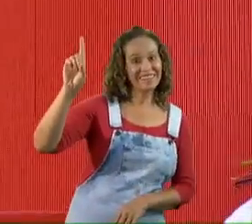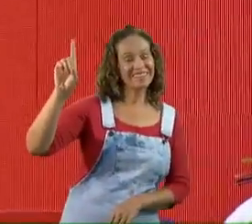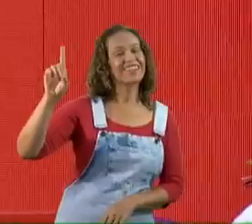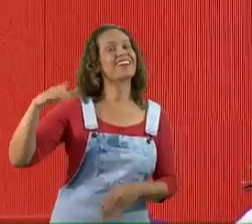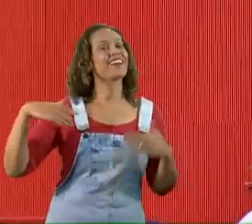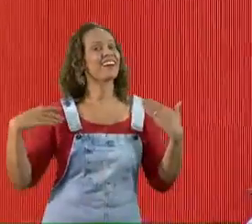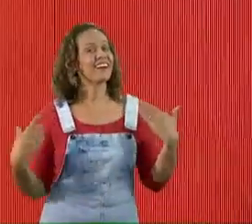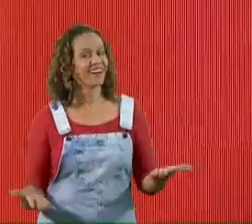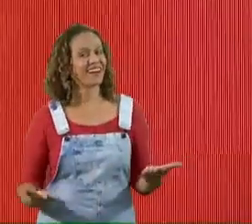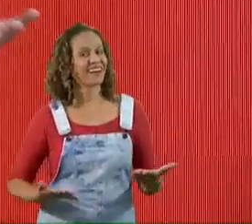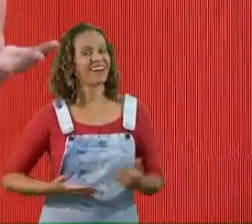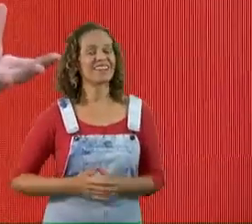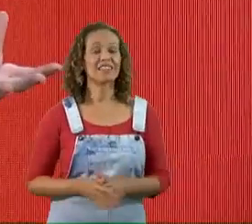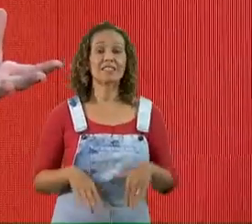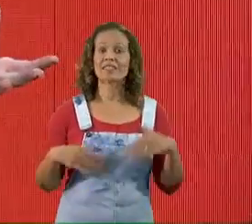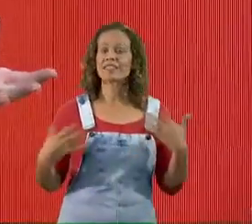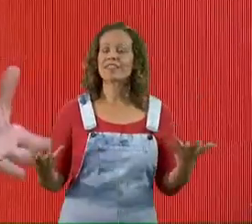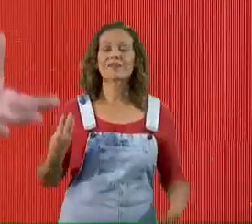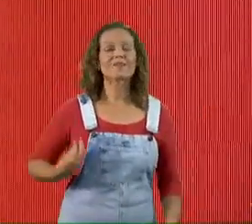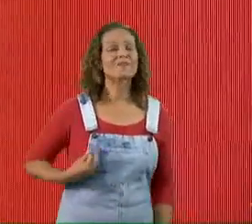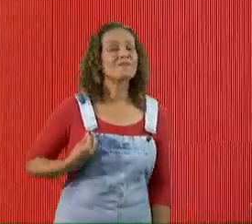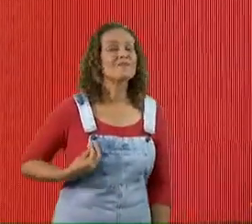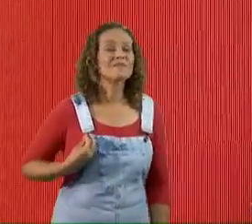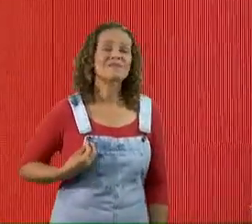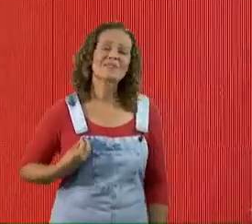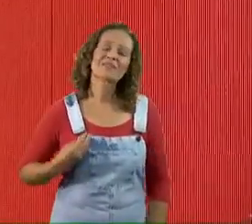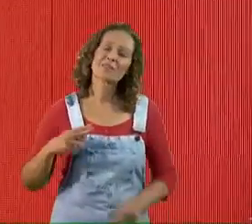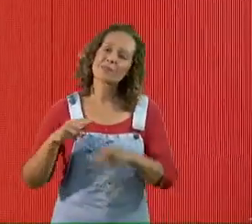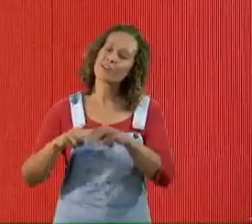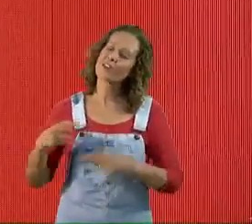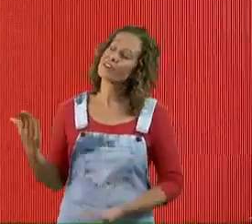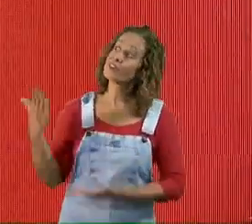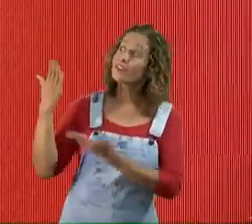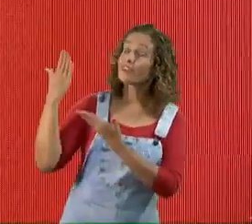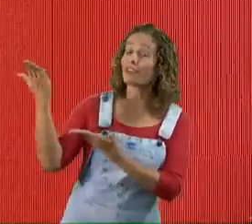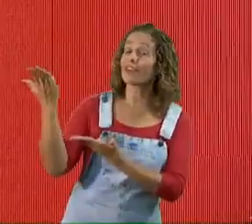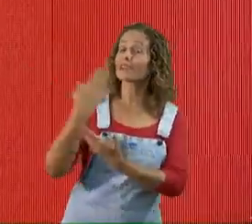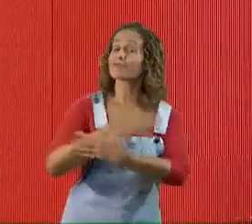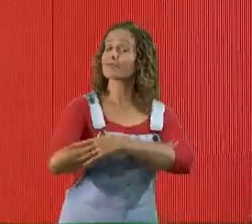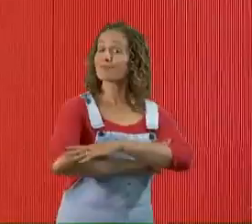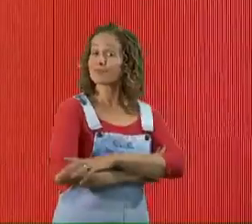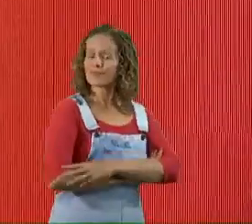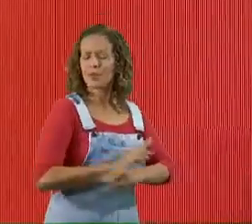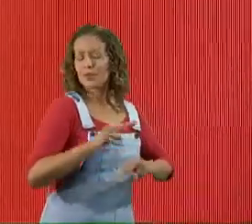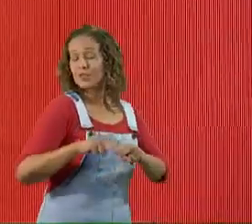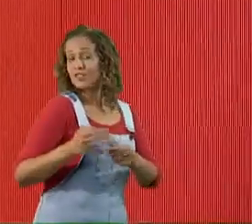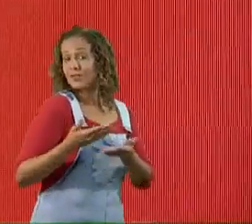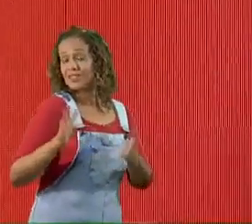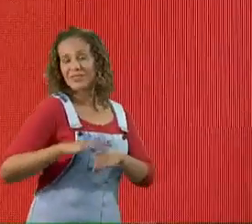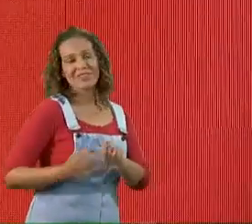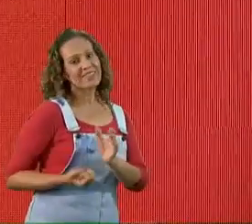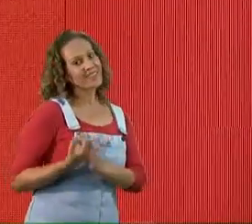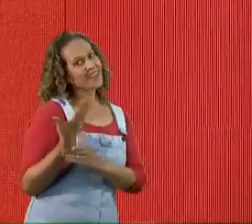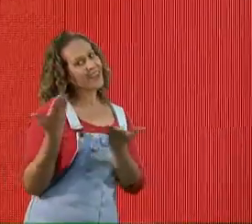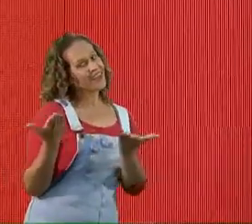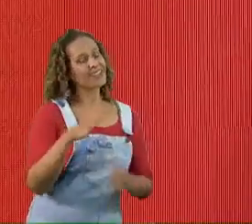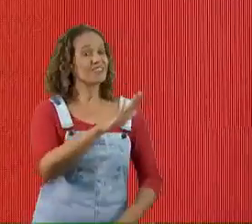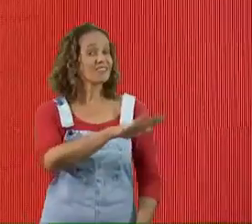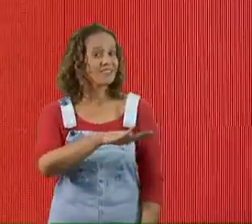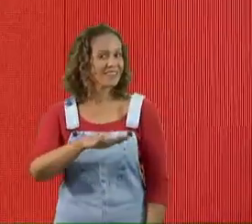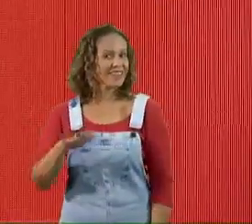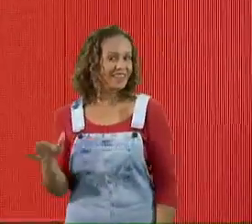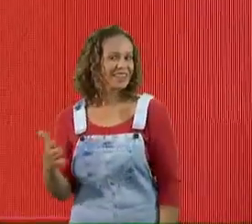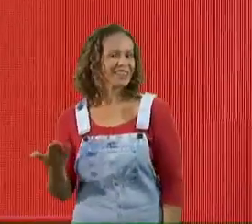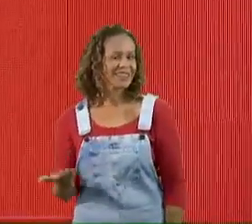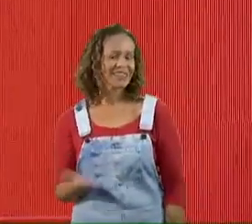Para a glória de Deus. Então, viva para Ele. Porque foi para isso que você foi criado. Crianças,